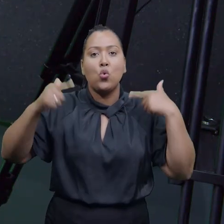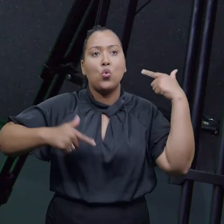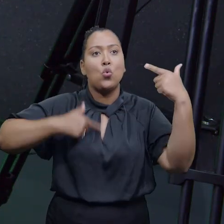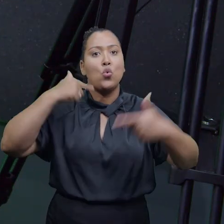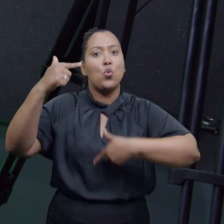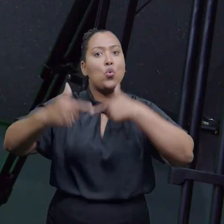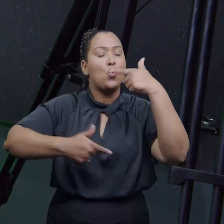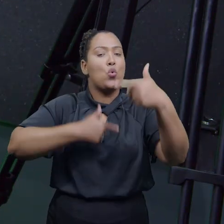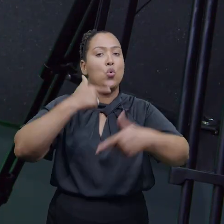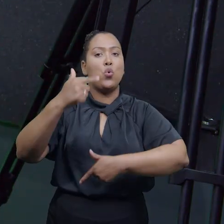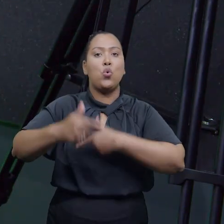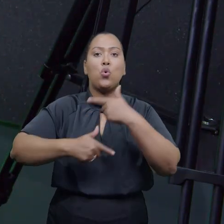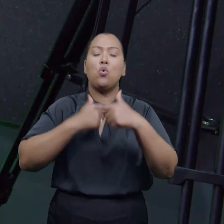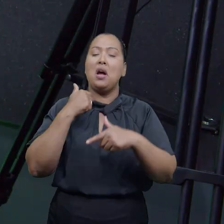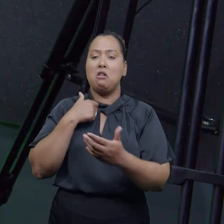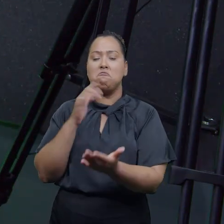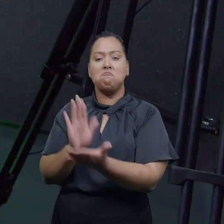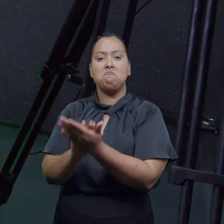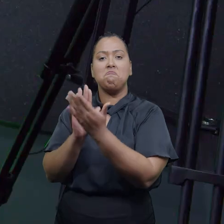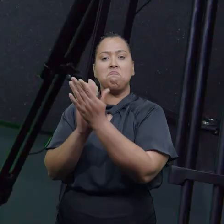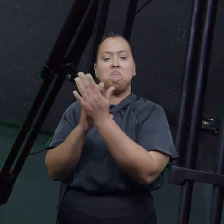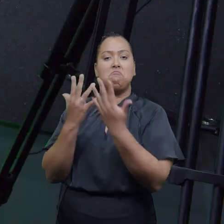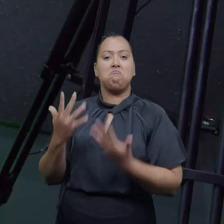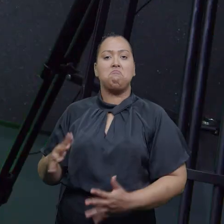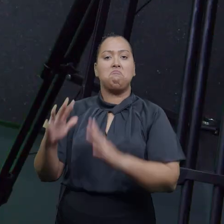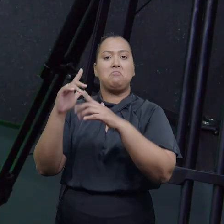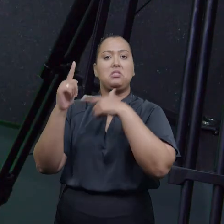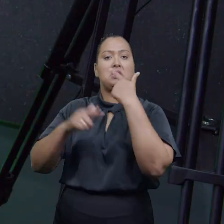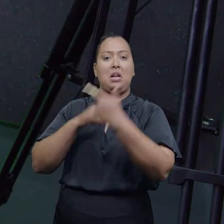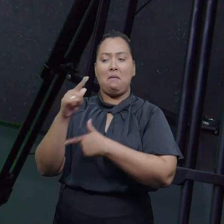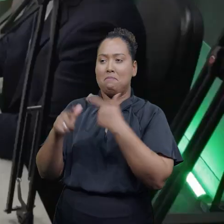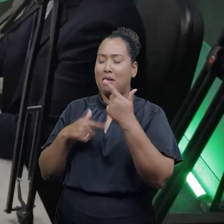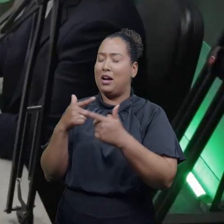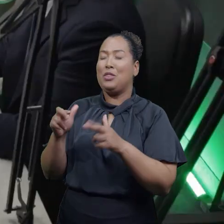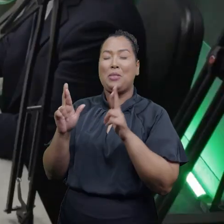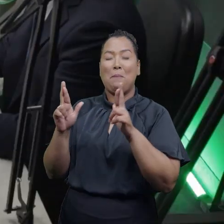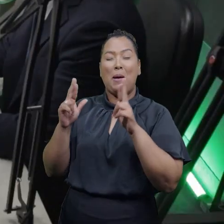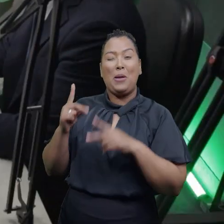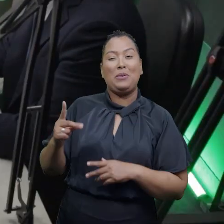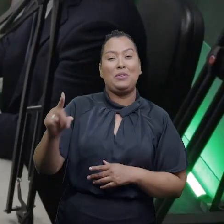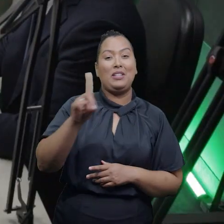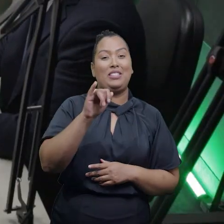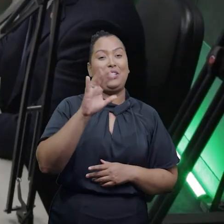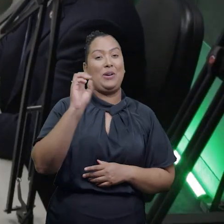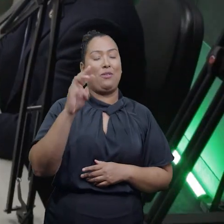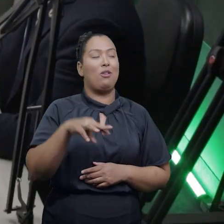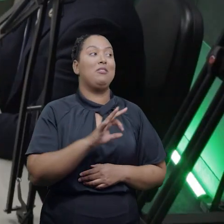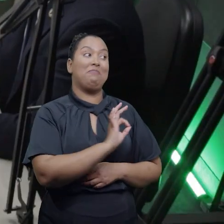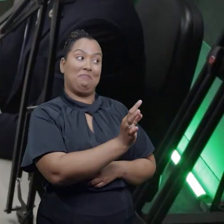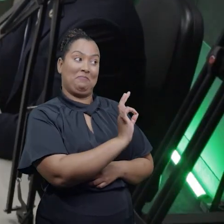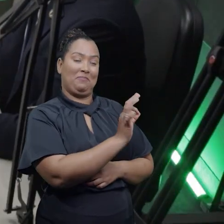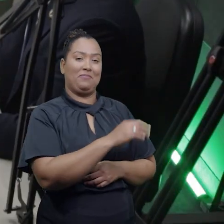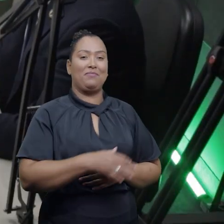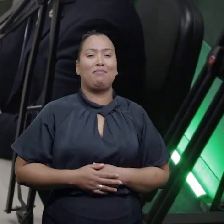trabalho fantástico, eu nunca vou cansar de enaltecer e de agradecer. Vida longa de com. Sim,